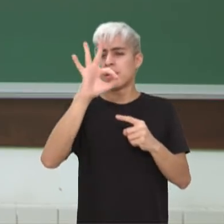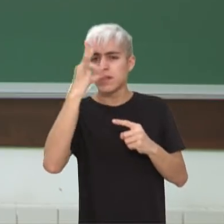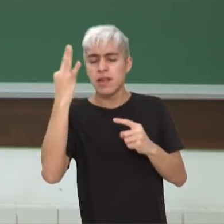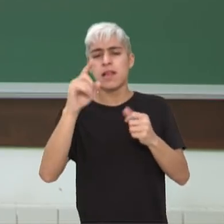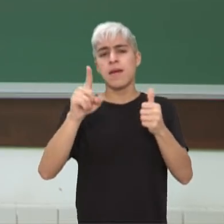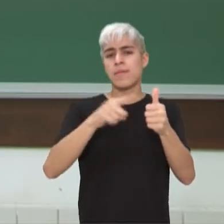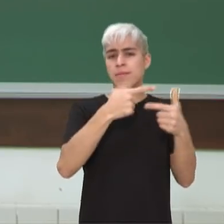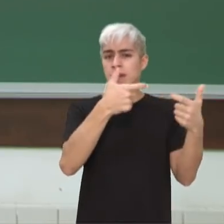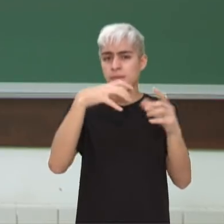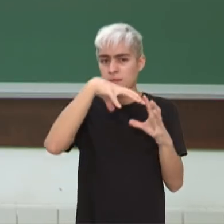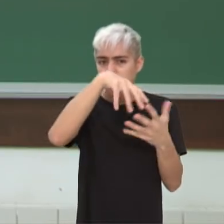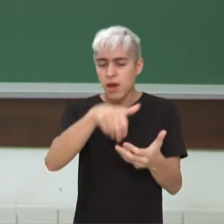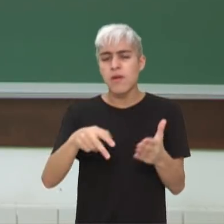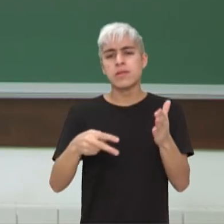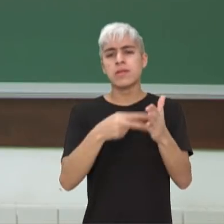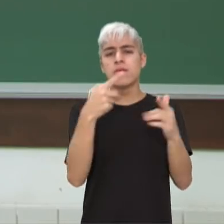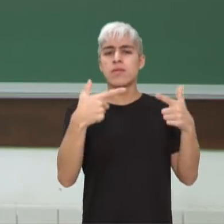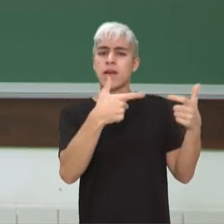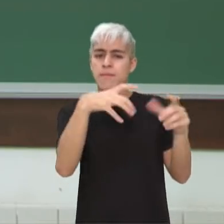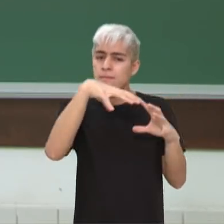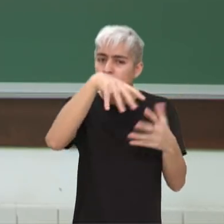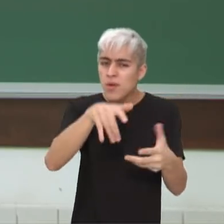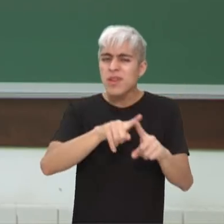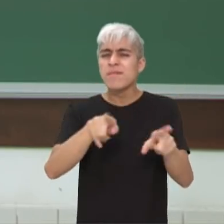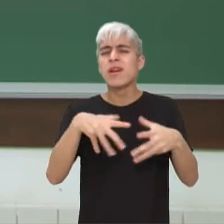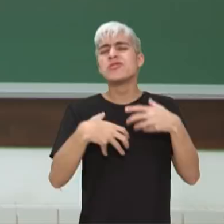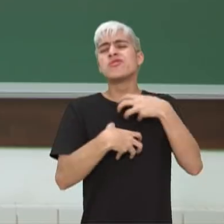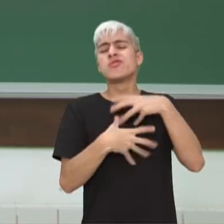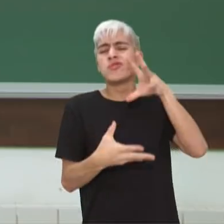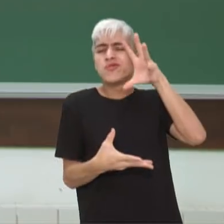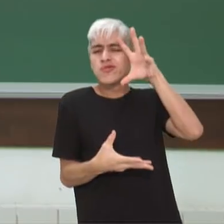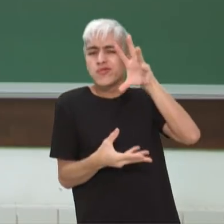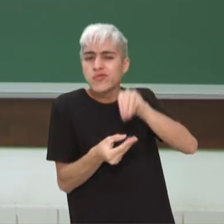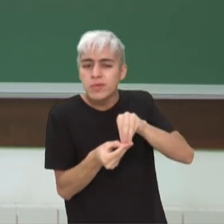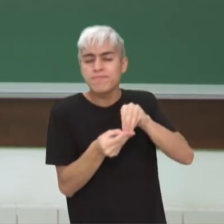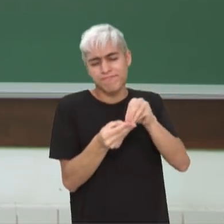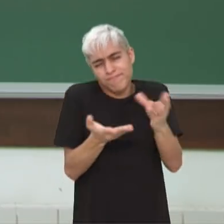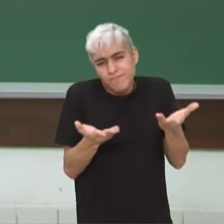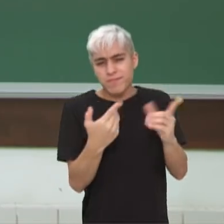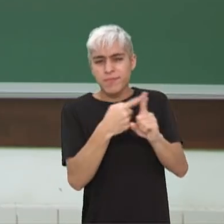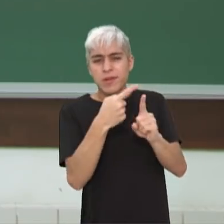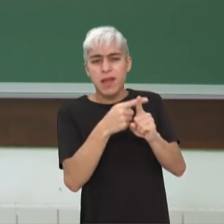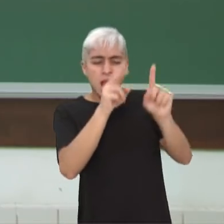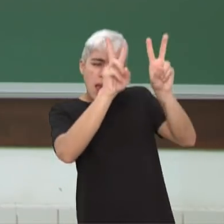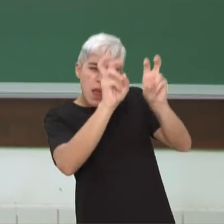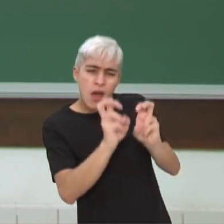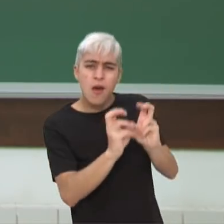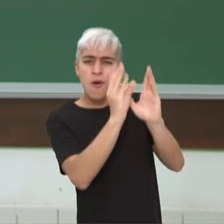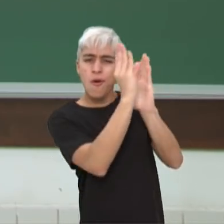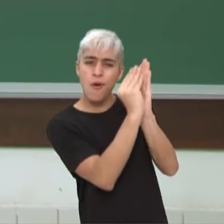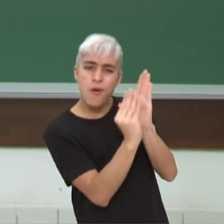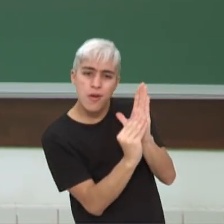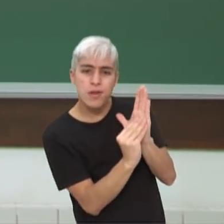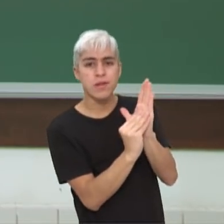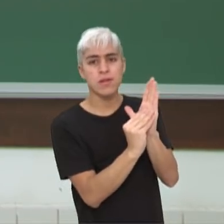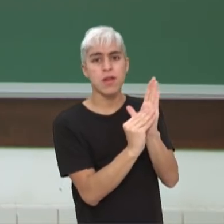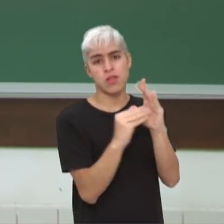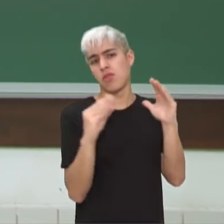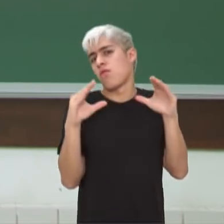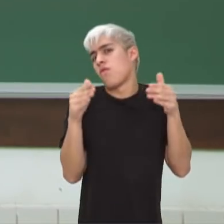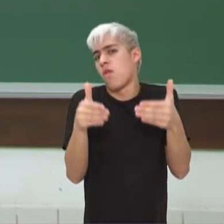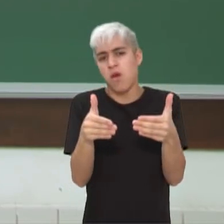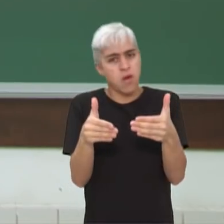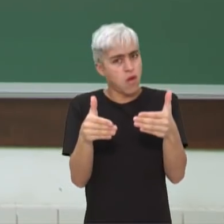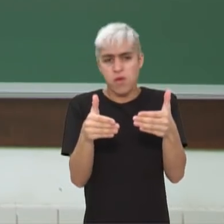Mundial, falei ali sobre a Segunda Guerra Mundial, mas de forma ali bem superficial. Até porque esses conteúdos eles não são assim bastante focos,